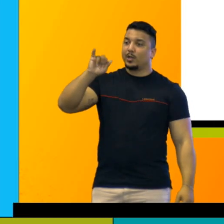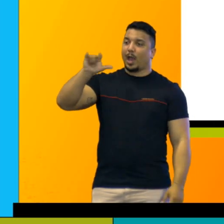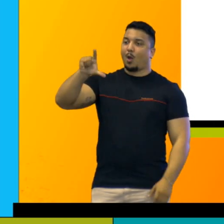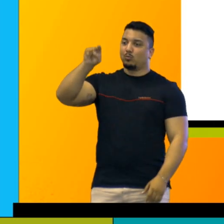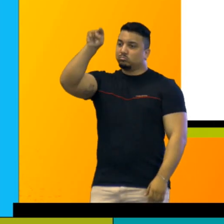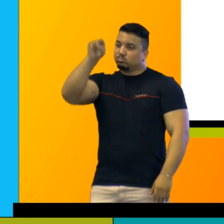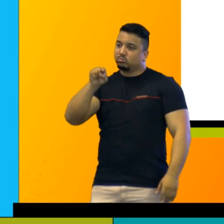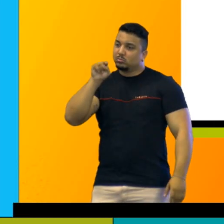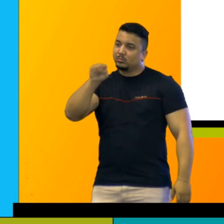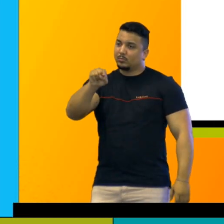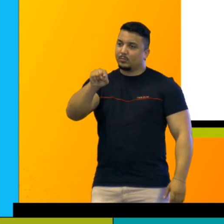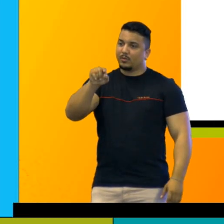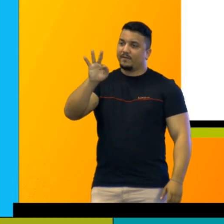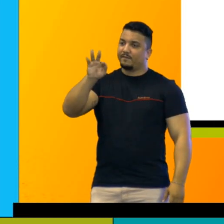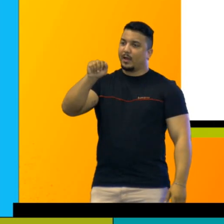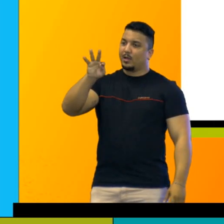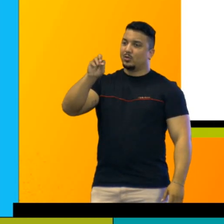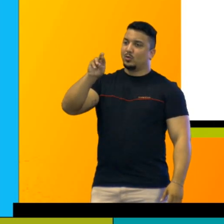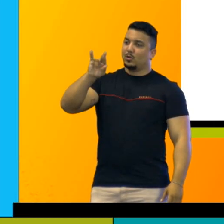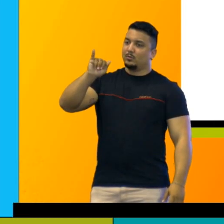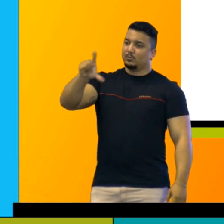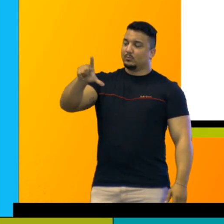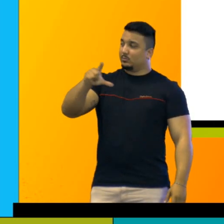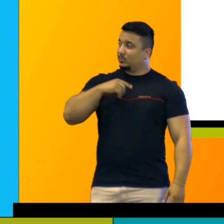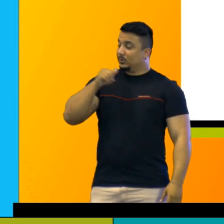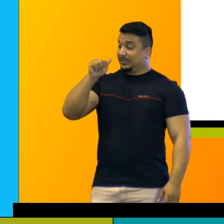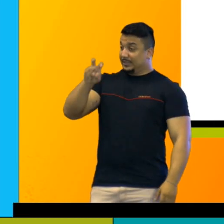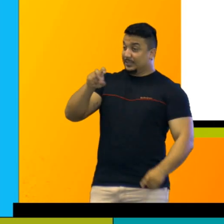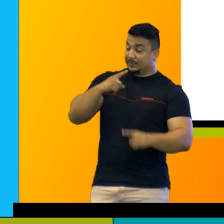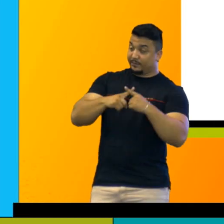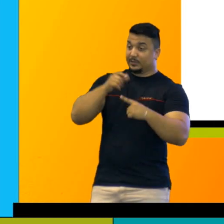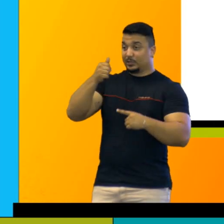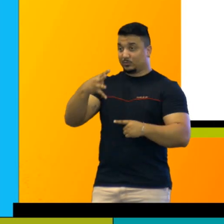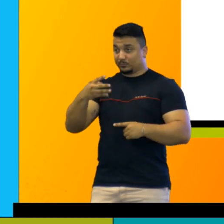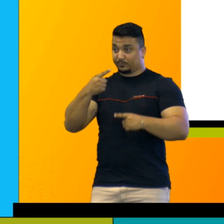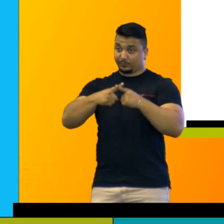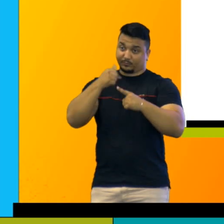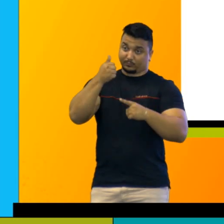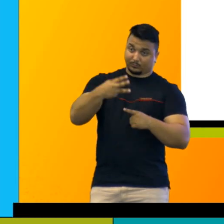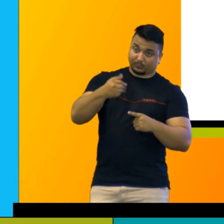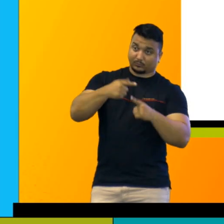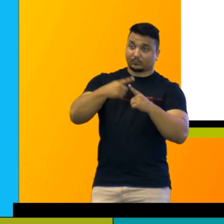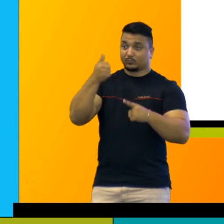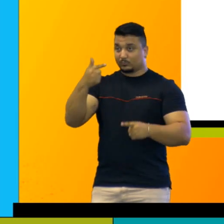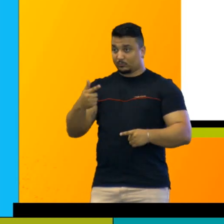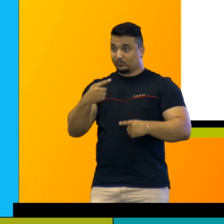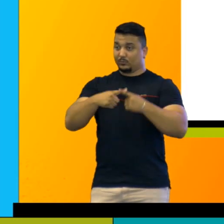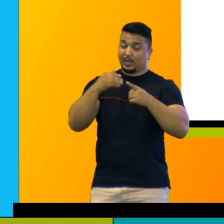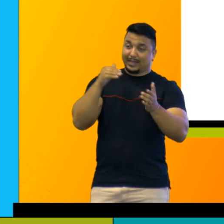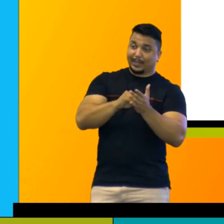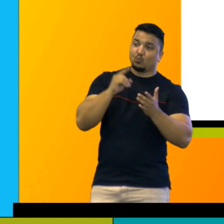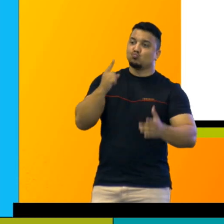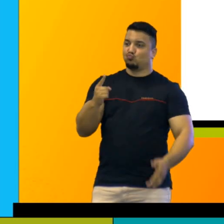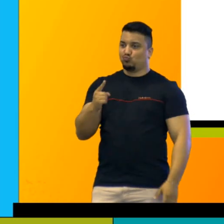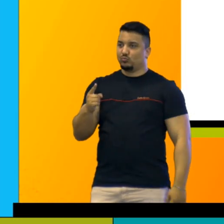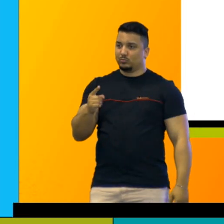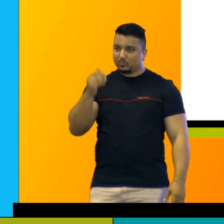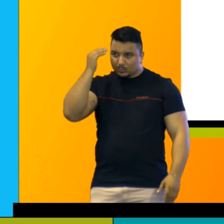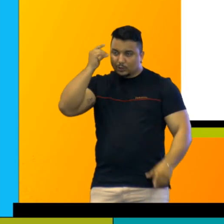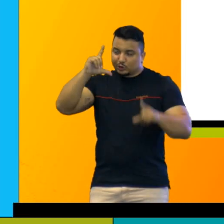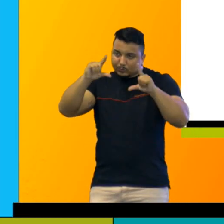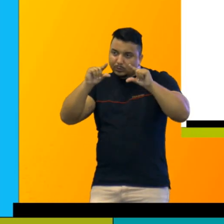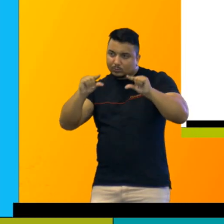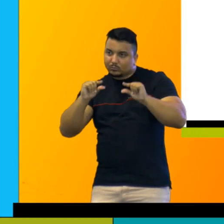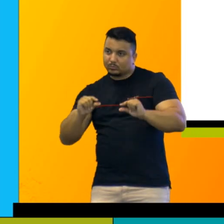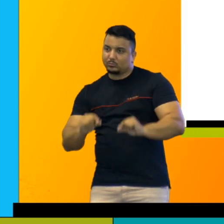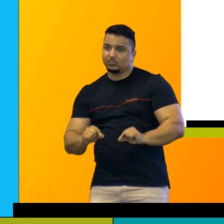Fatorial. O que é 15 fatorial? 15 vezes 14 vezes 3 vezes 12, até chegar no 1, tá? Então, deixa